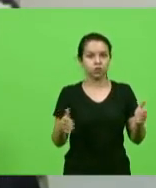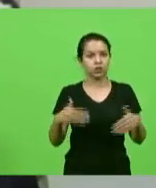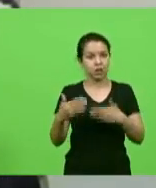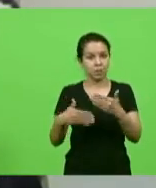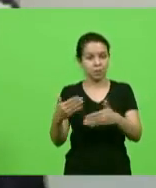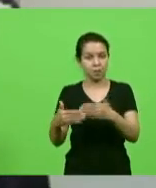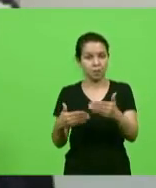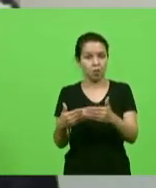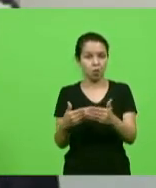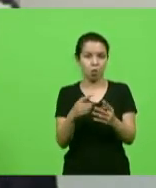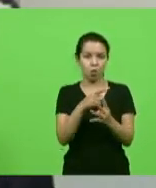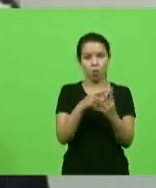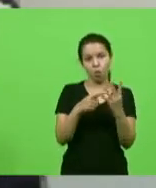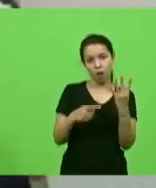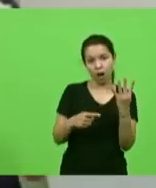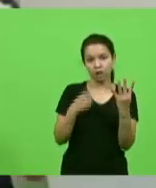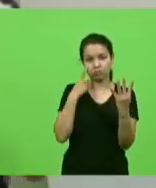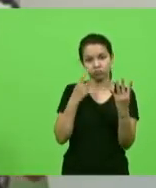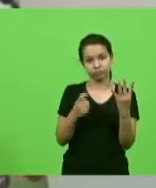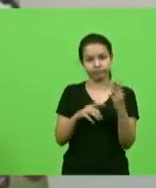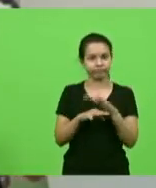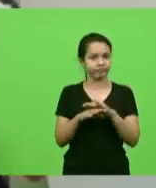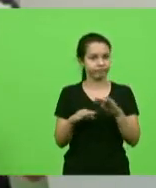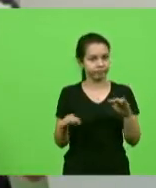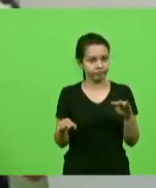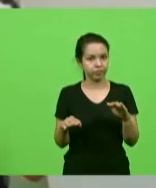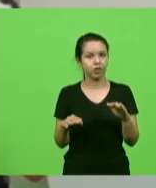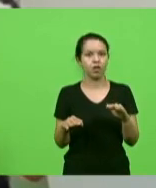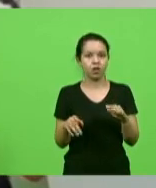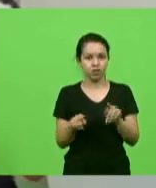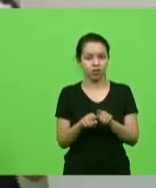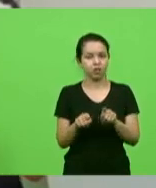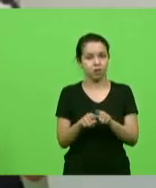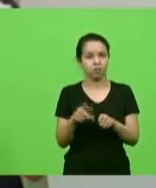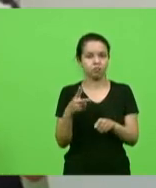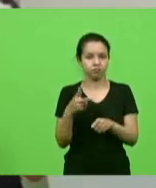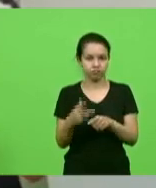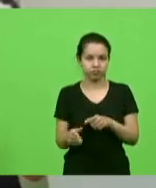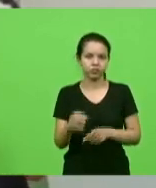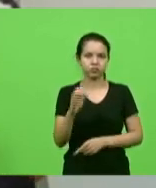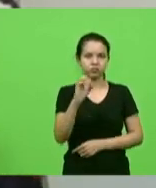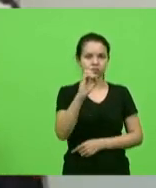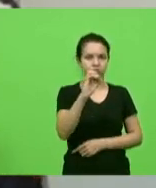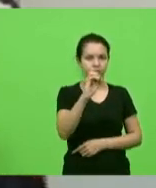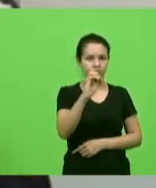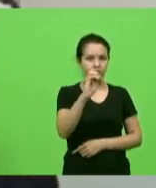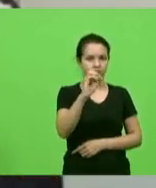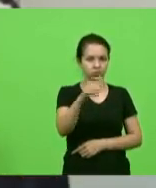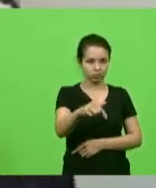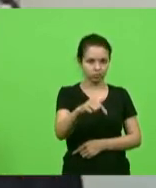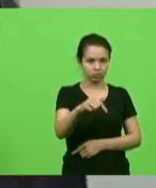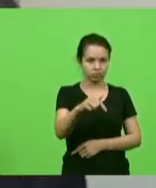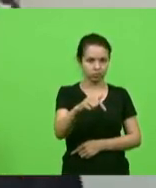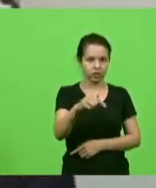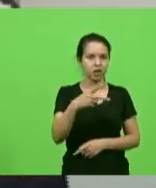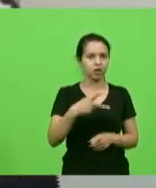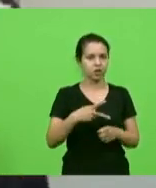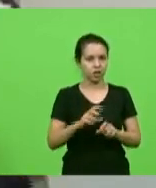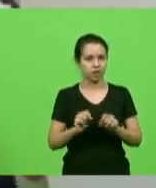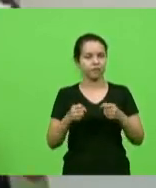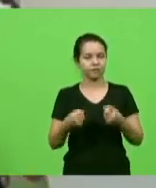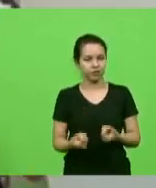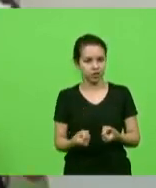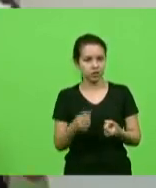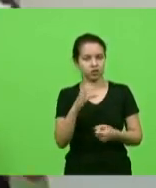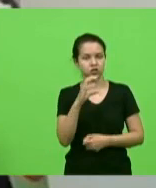na manifestação de apenas 4 interessados e na celebração do contrato administrativo nº E aí e na Defesa